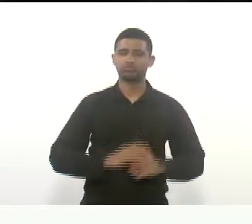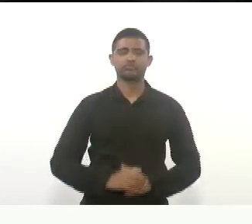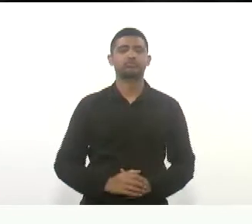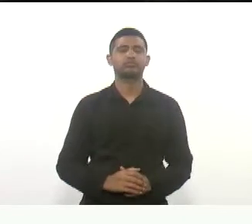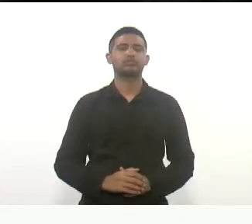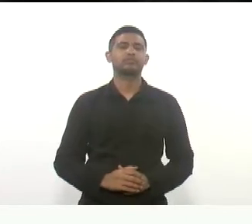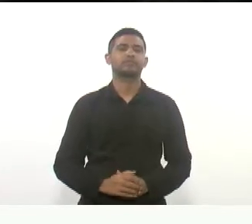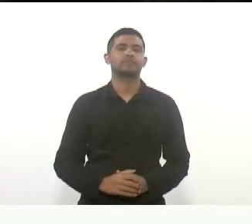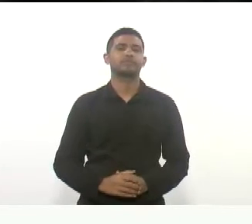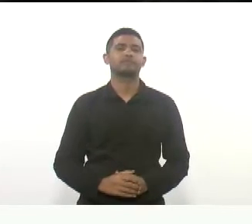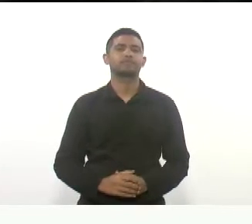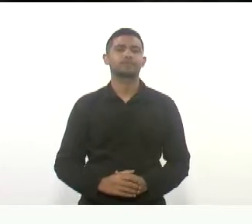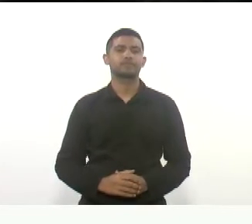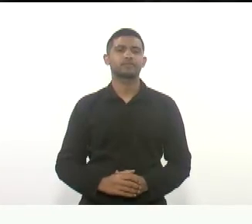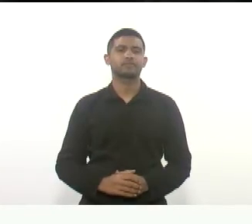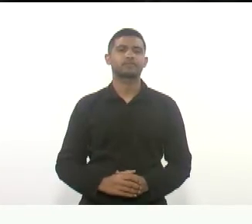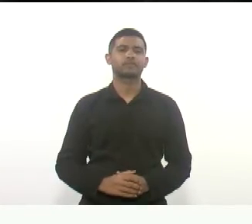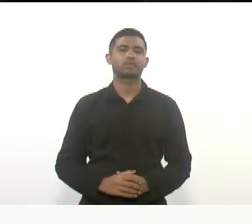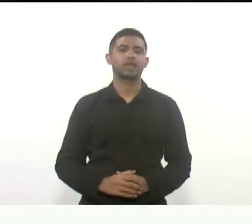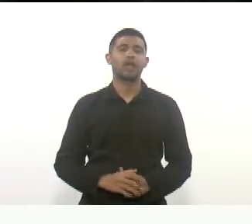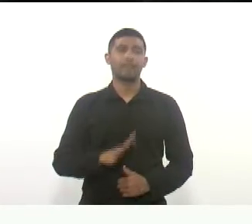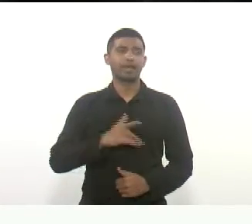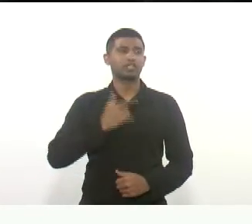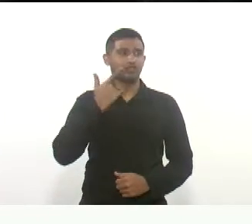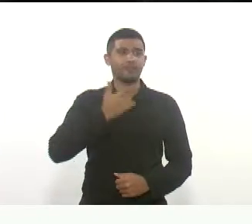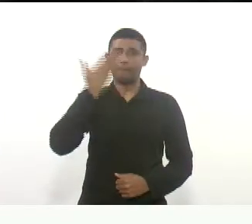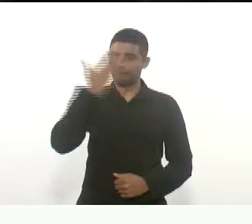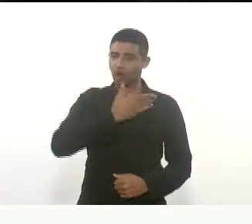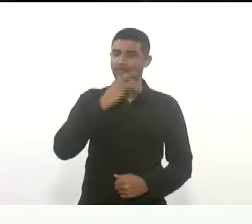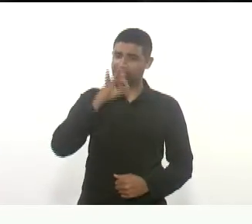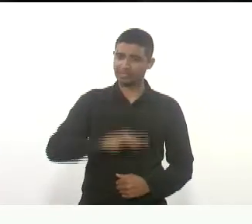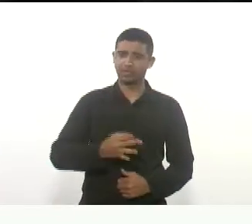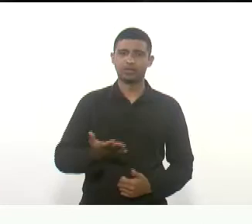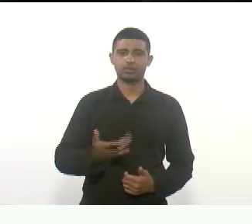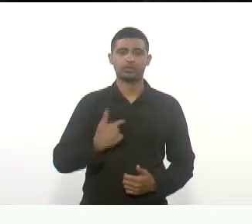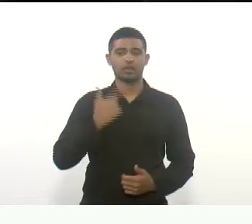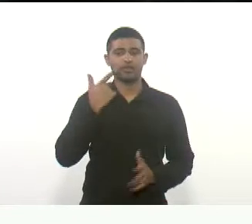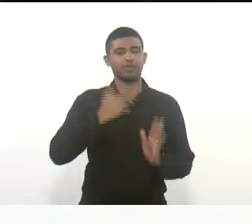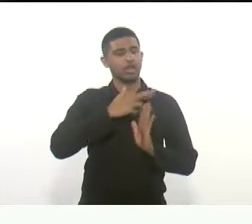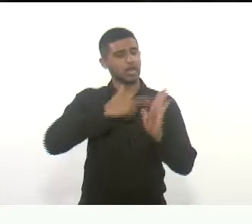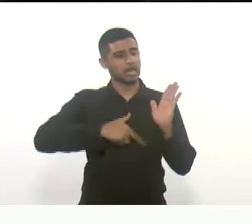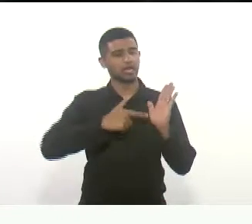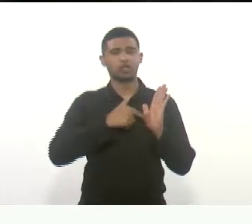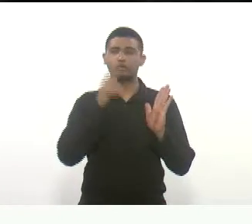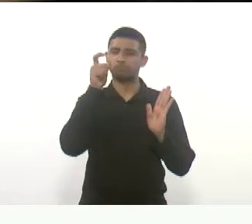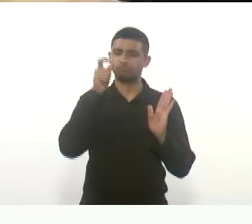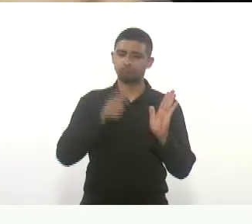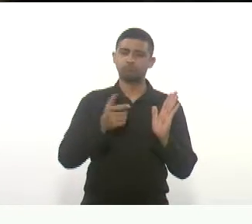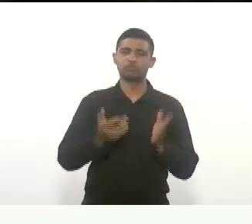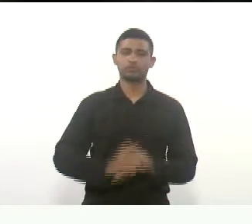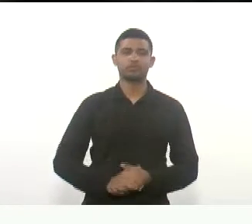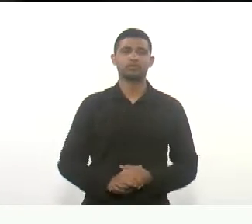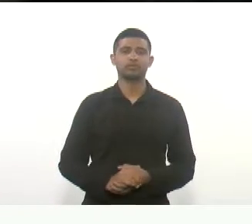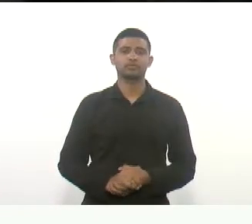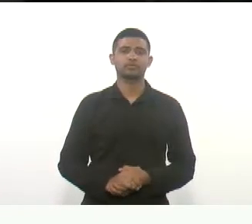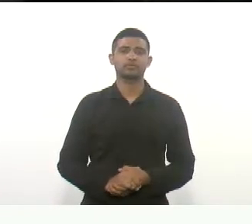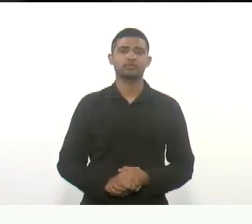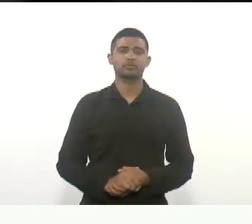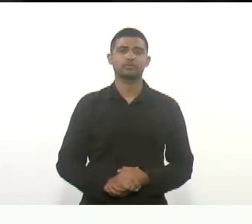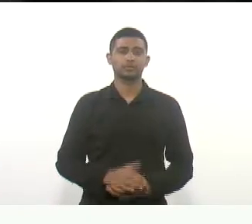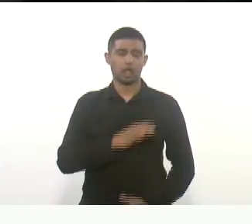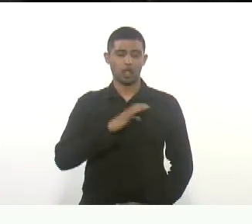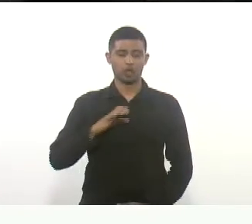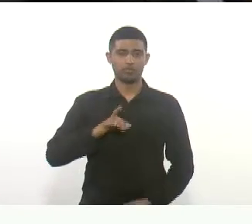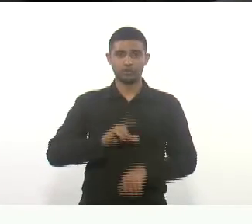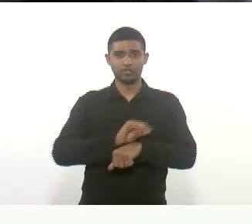mídia, etc. Mas sim no que realmente dá certo ou não. Então, esse relatório é super interessante, eu acho que para comissão de